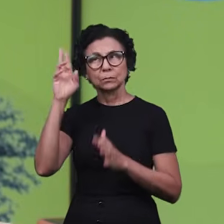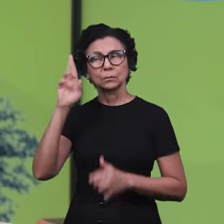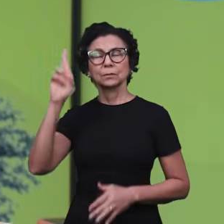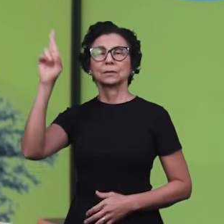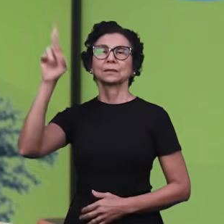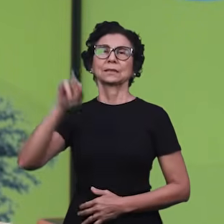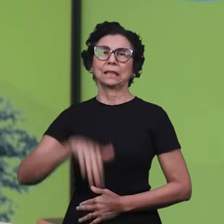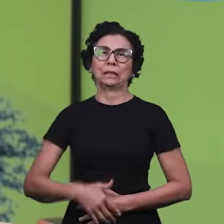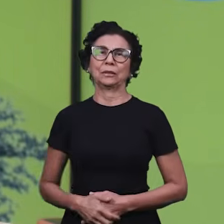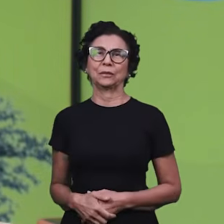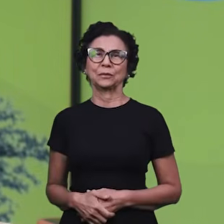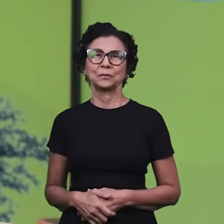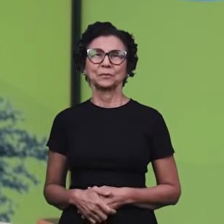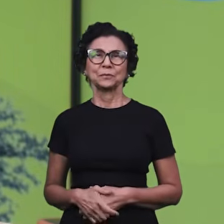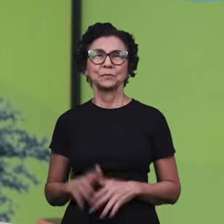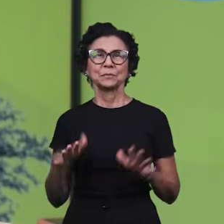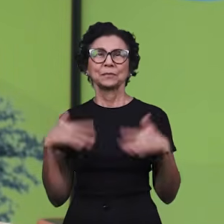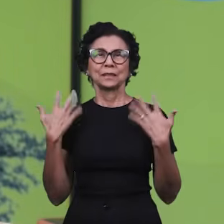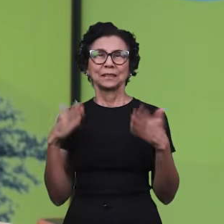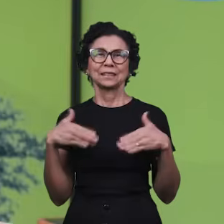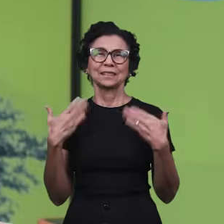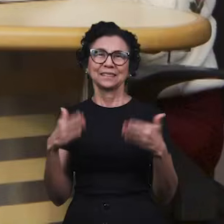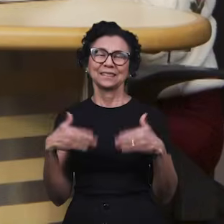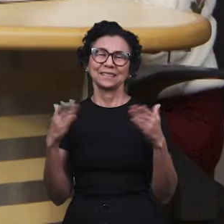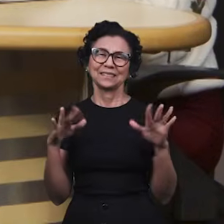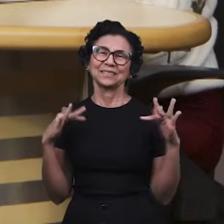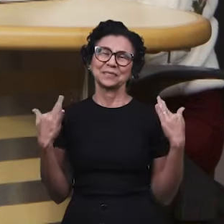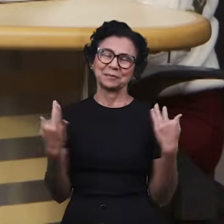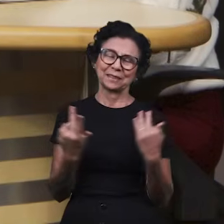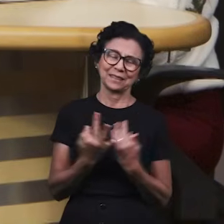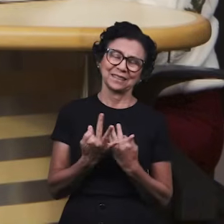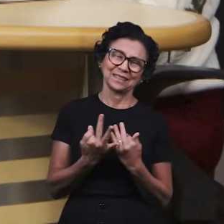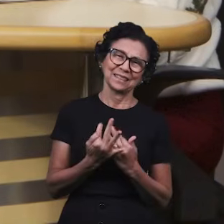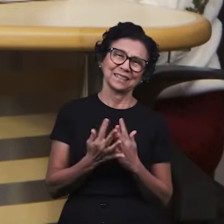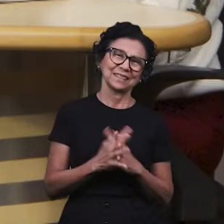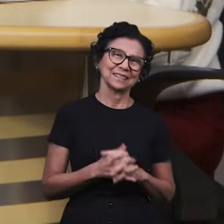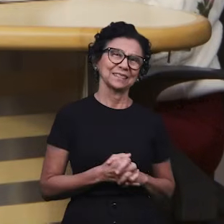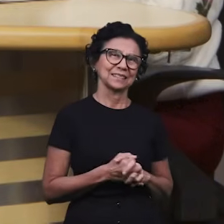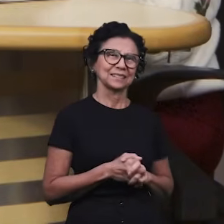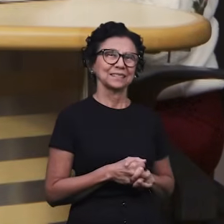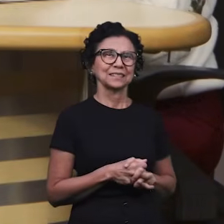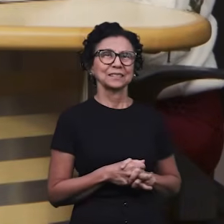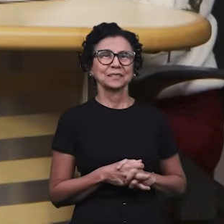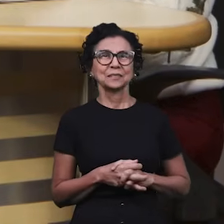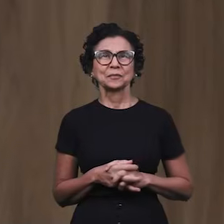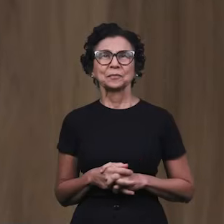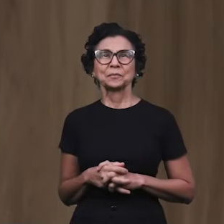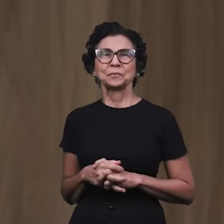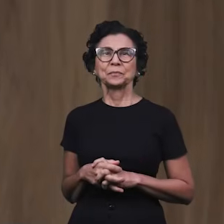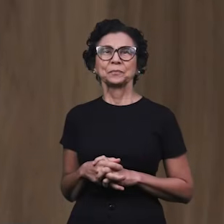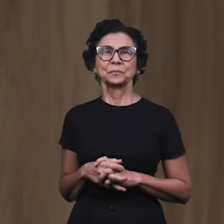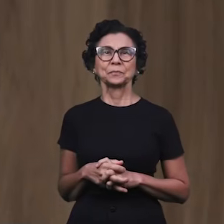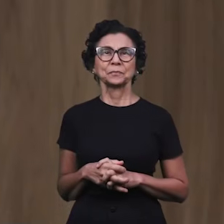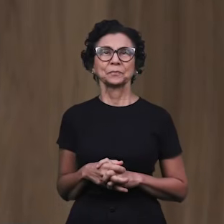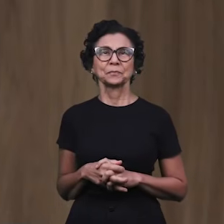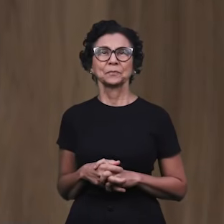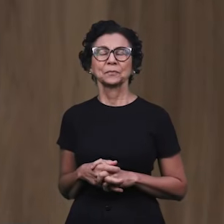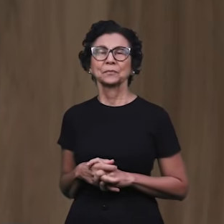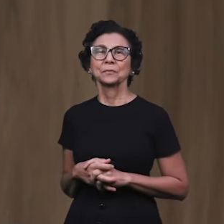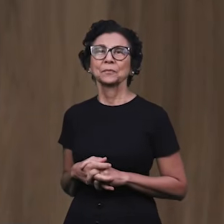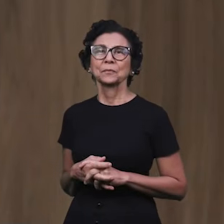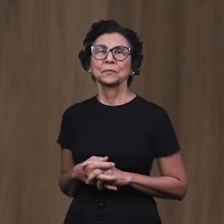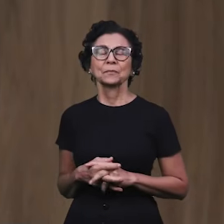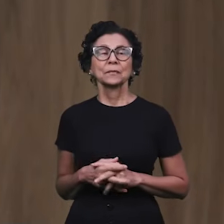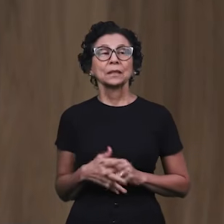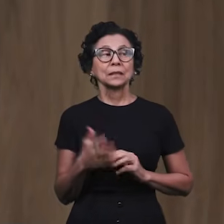família é uma alegria. Uma bênção. E hoje nós vamos conversar um pouco, porque Jaqueline